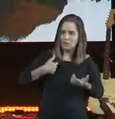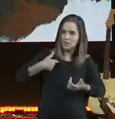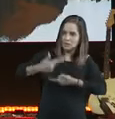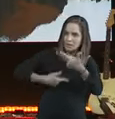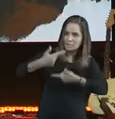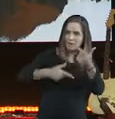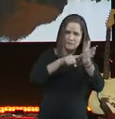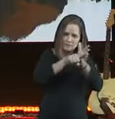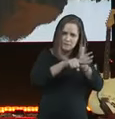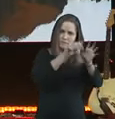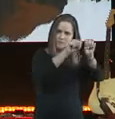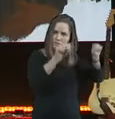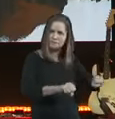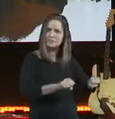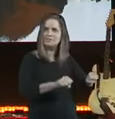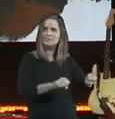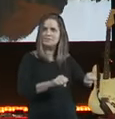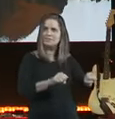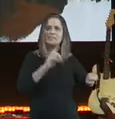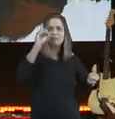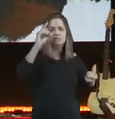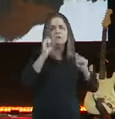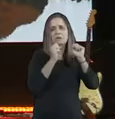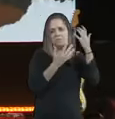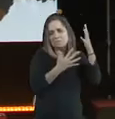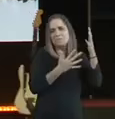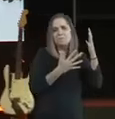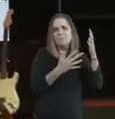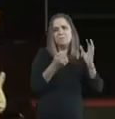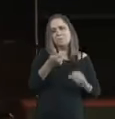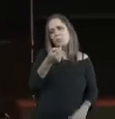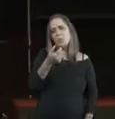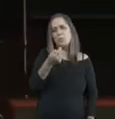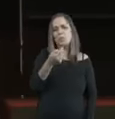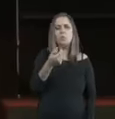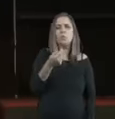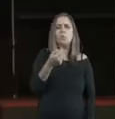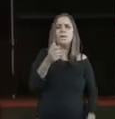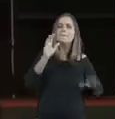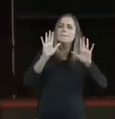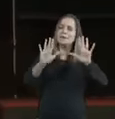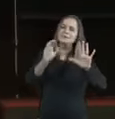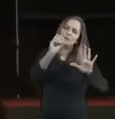Aí eu deixo a minha empresa e vou lá para Ipatinga. Chego lá em Ipatinga, fui pastorear uma igreja no interior.